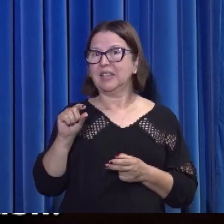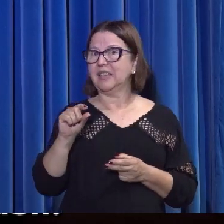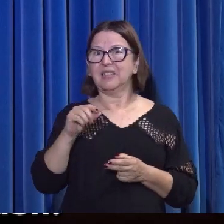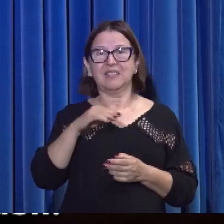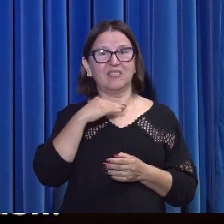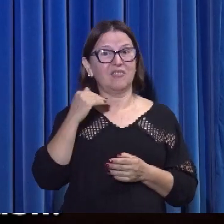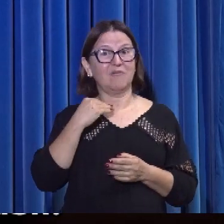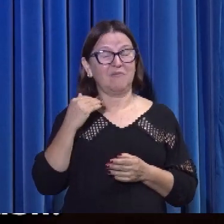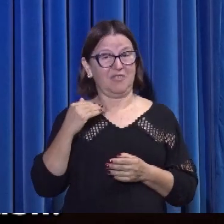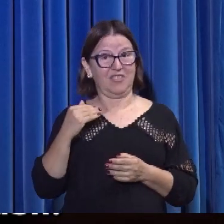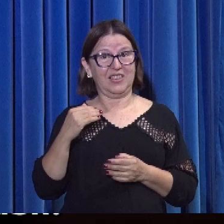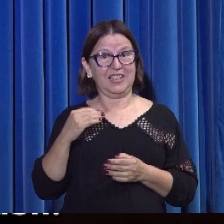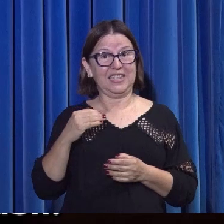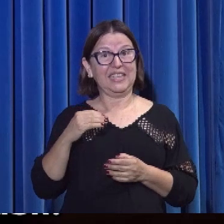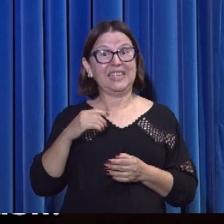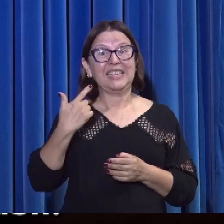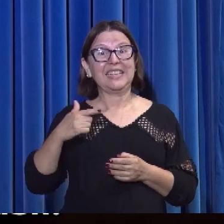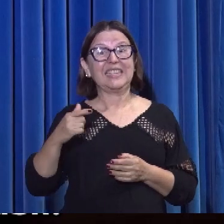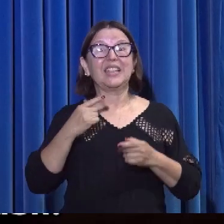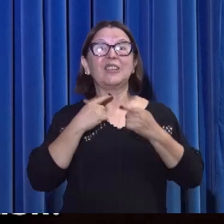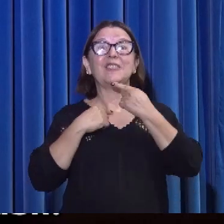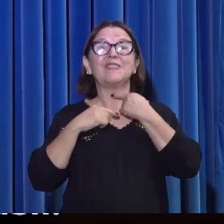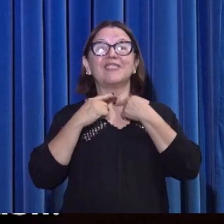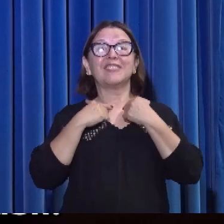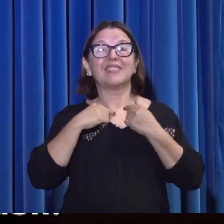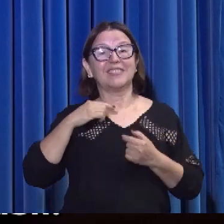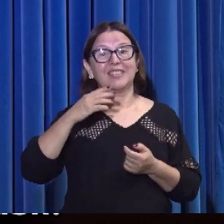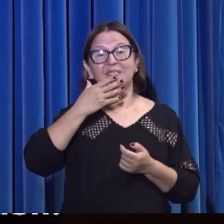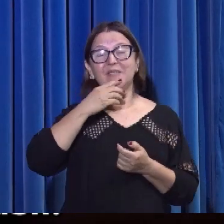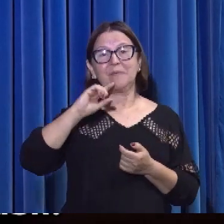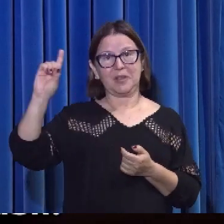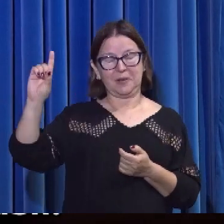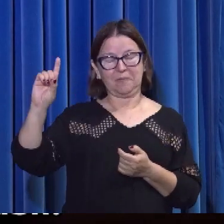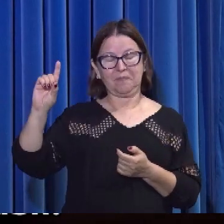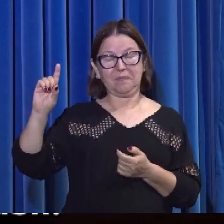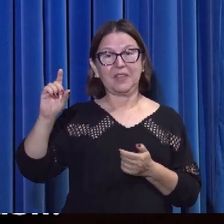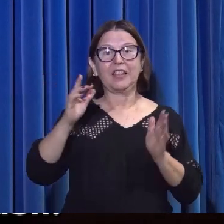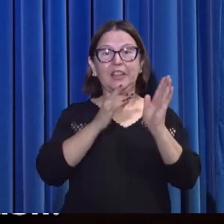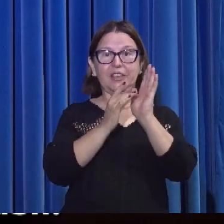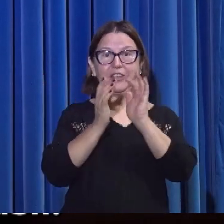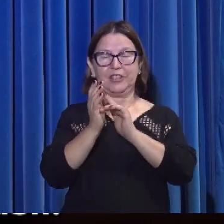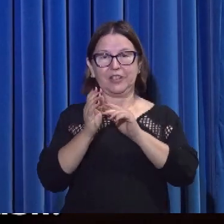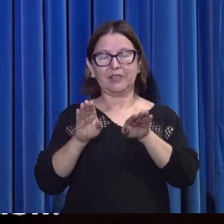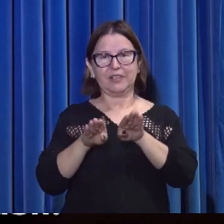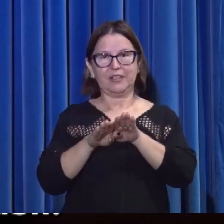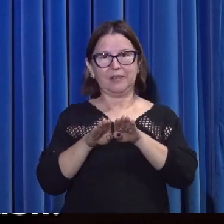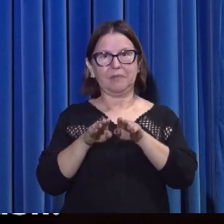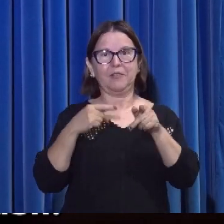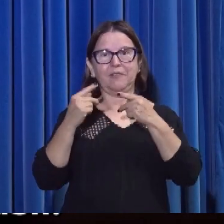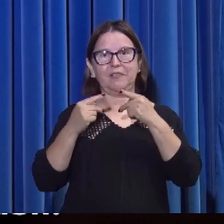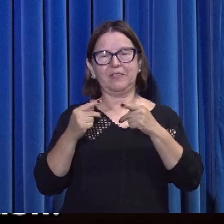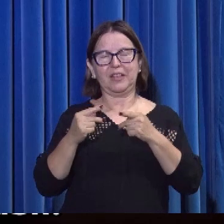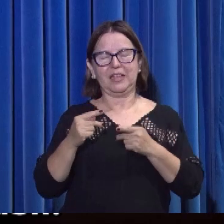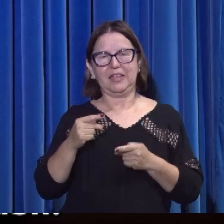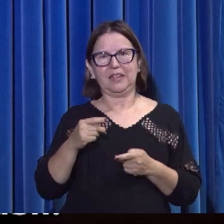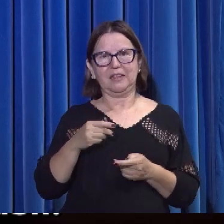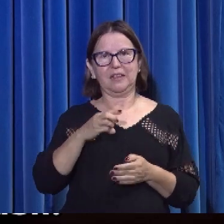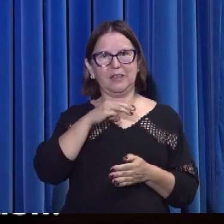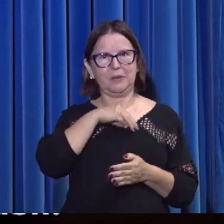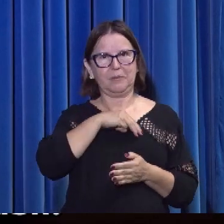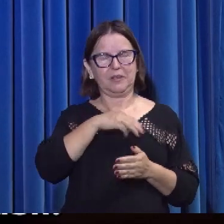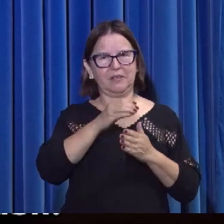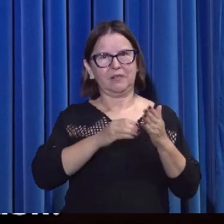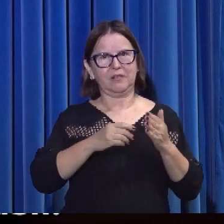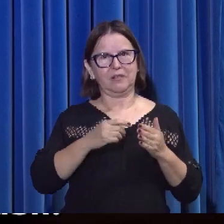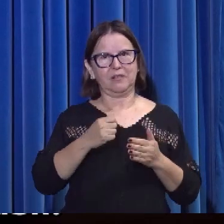vosso Pai. E em seguida, dirigindo-se a nós, o Senhor afirma, em Mateus 10, 30, e quanto a